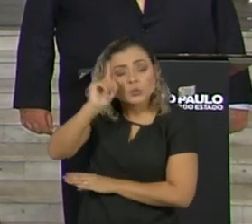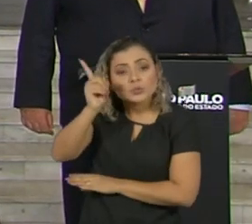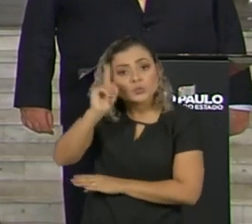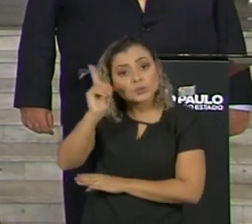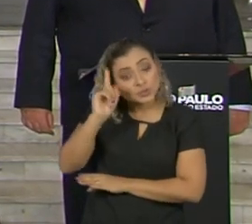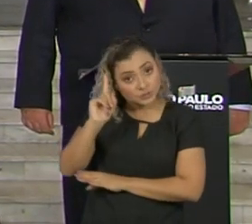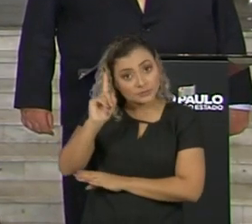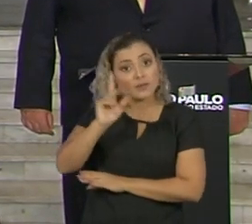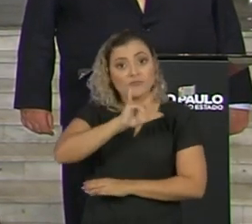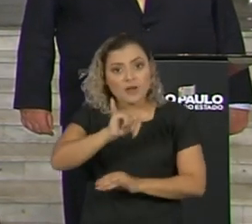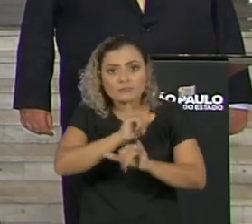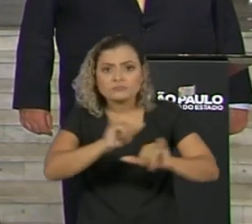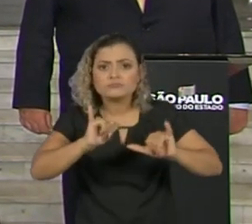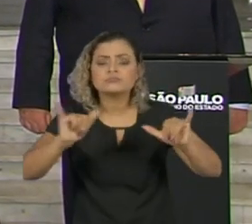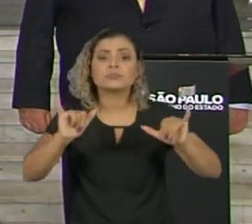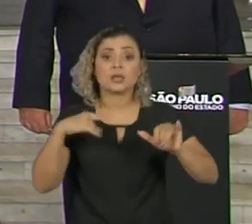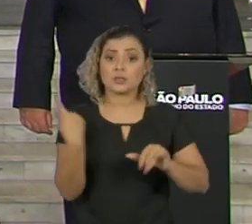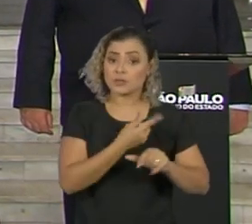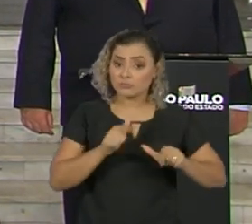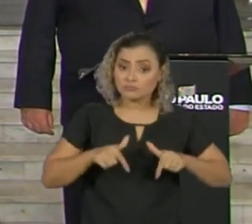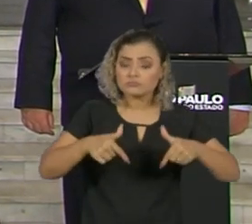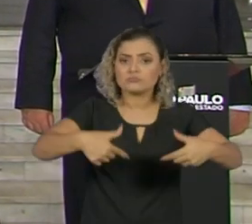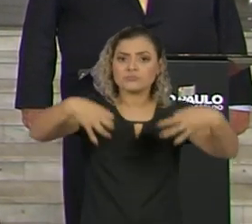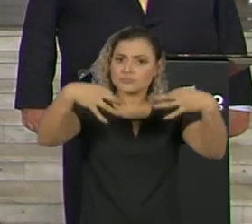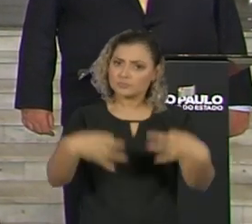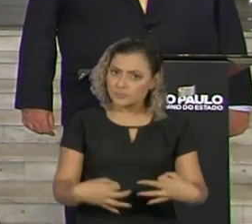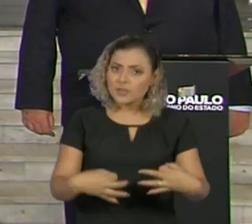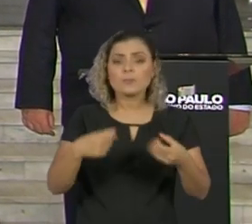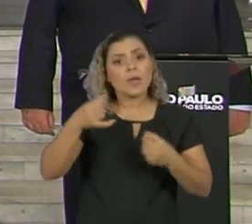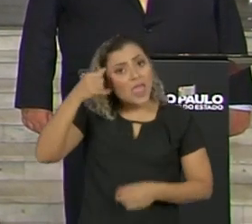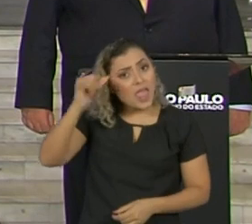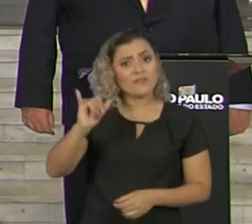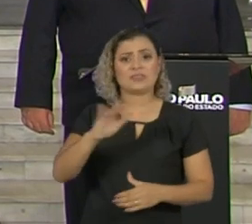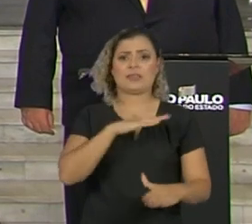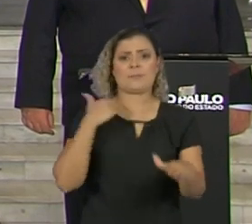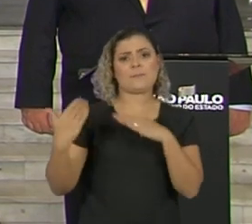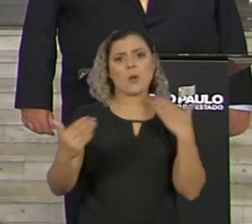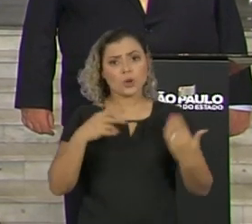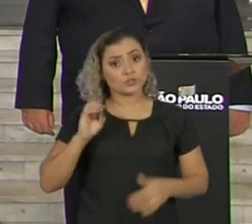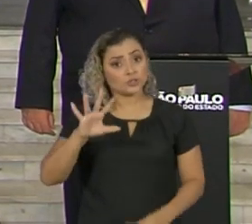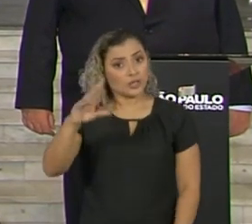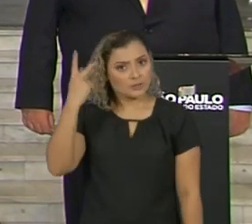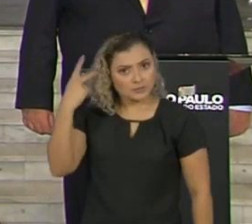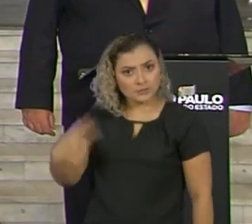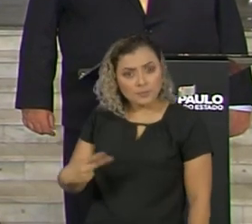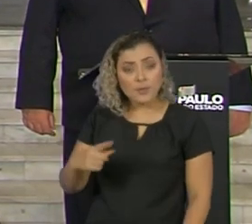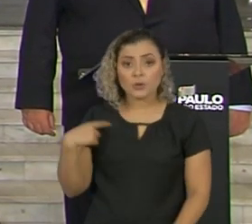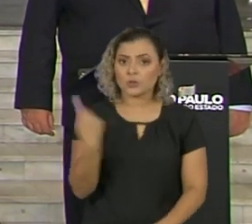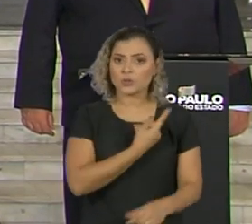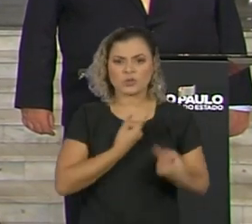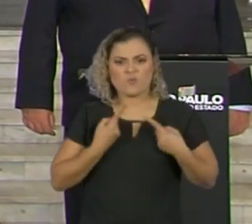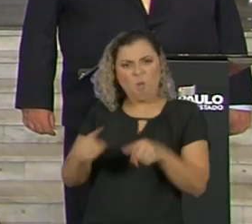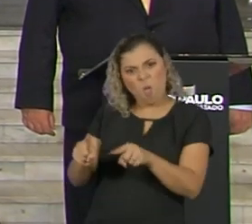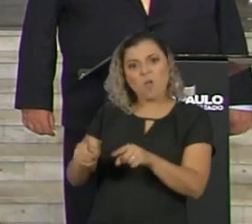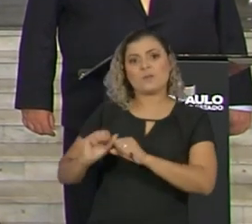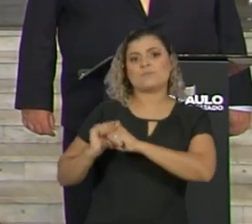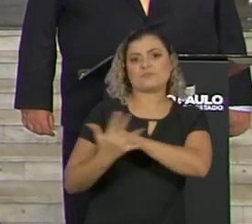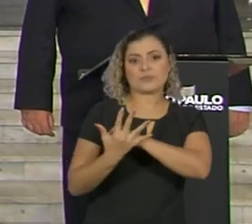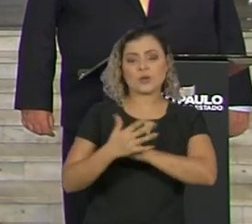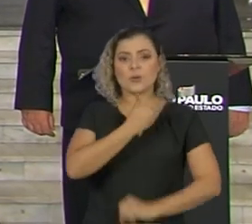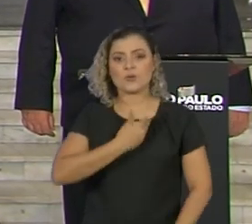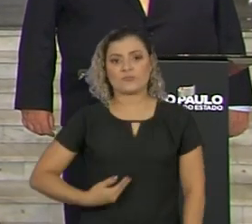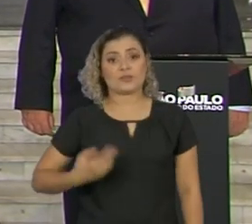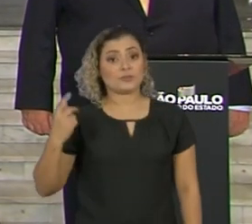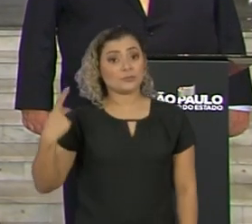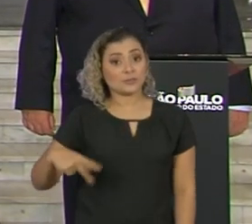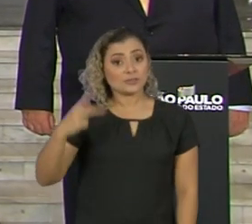estado. Vamos fazer o que for possível para evitar mortes no estado de São Paulo. Todos contra o coronavírus. Governo de